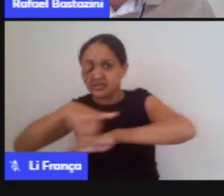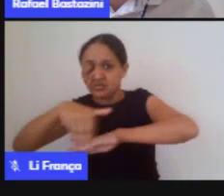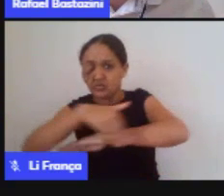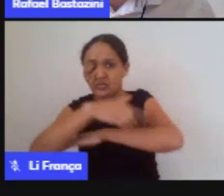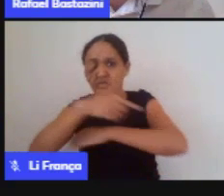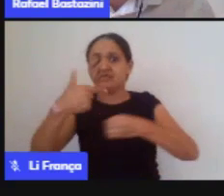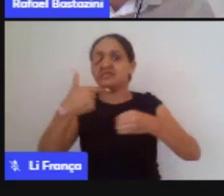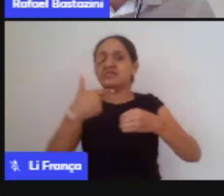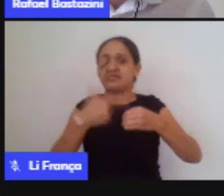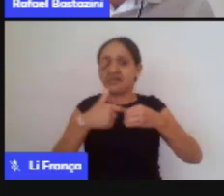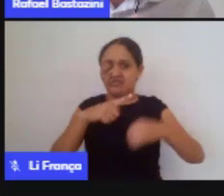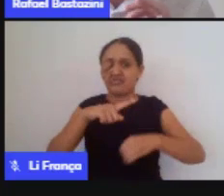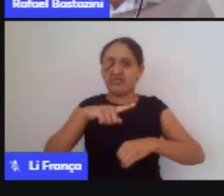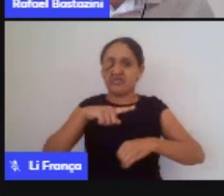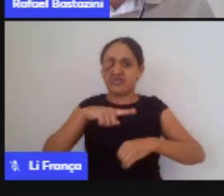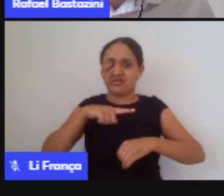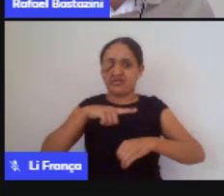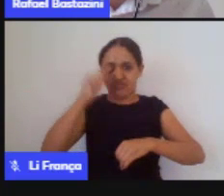eram pavimentadas.